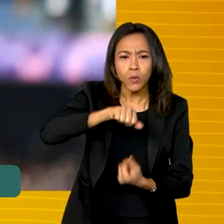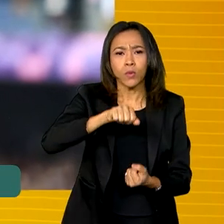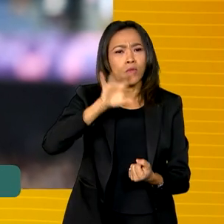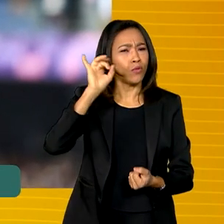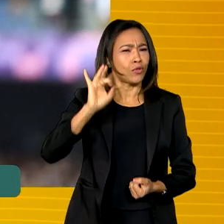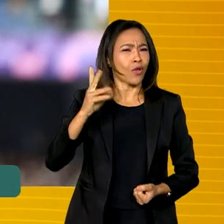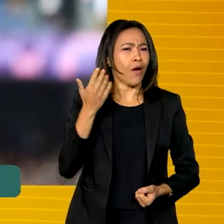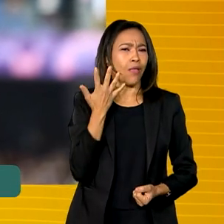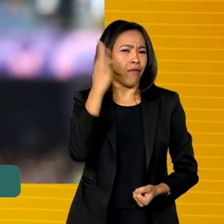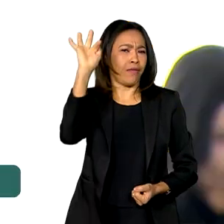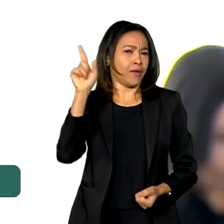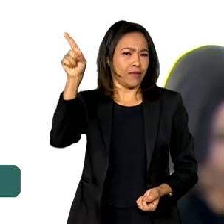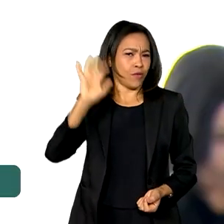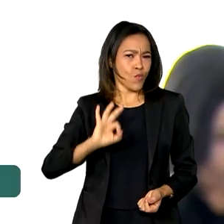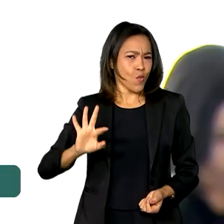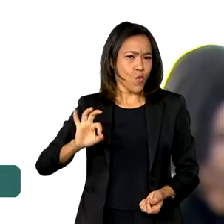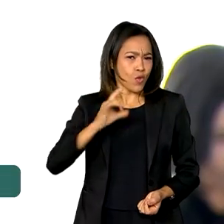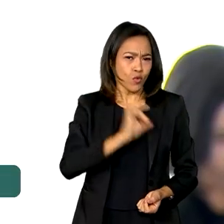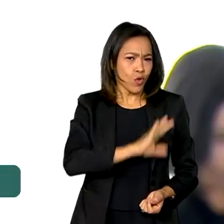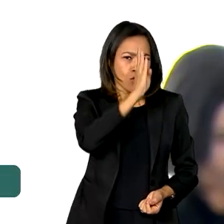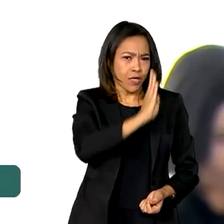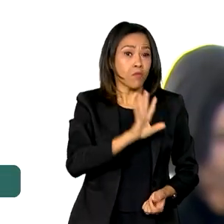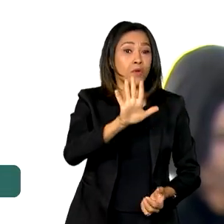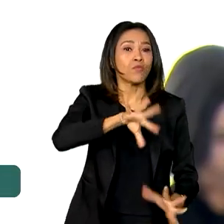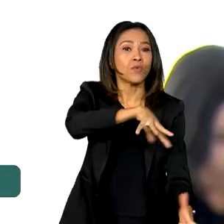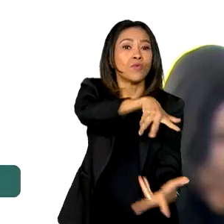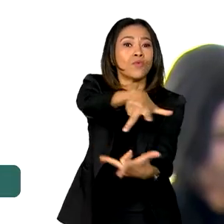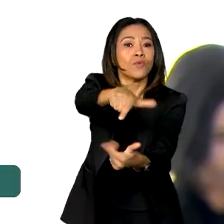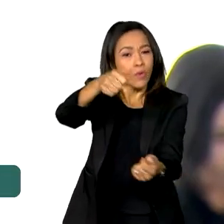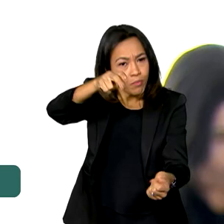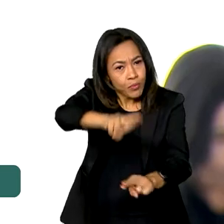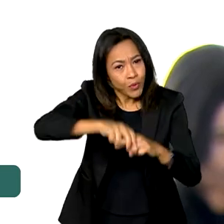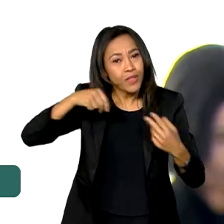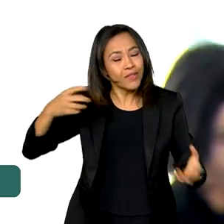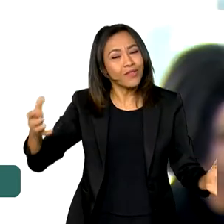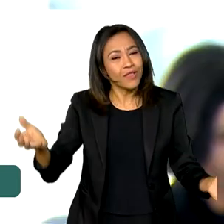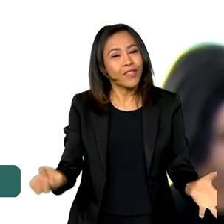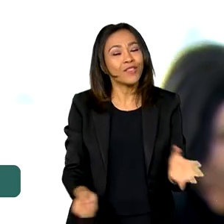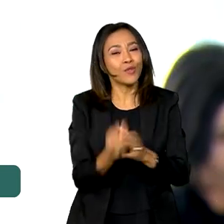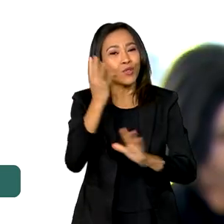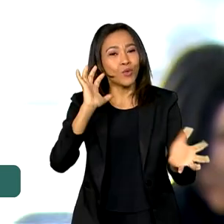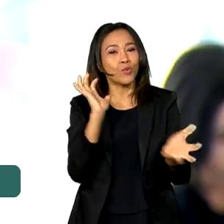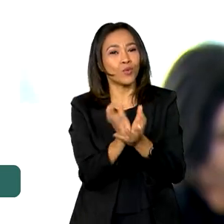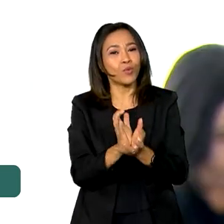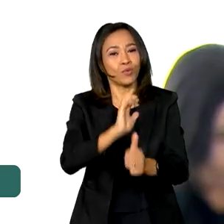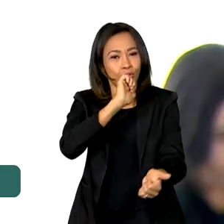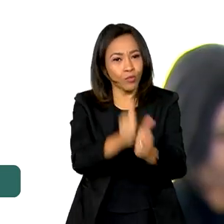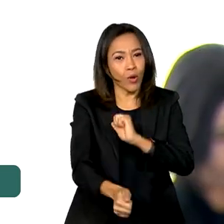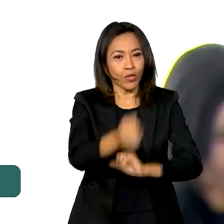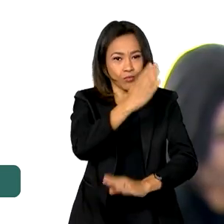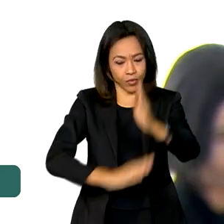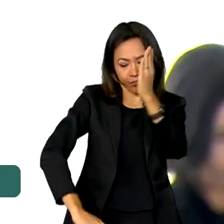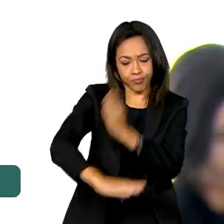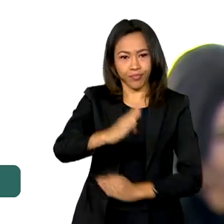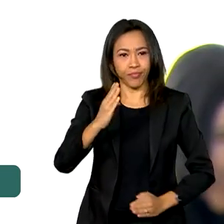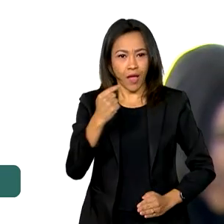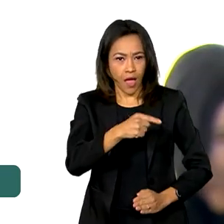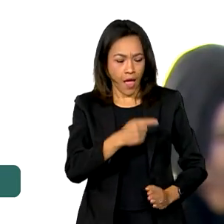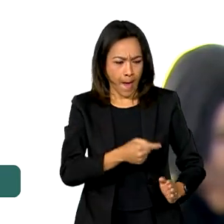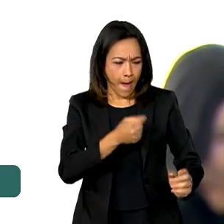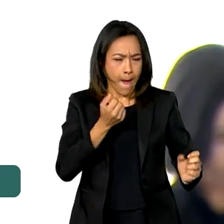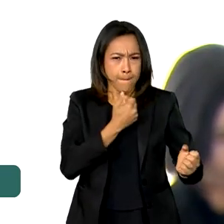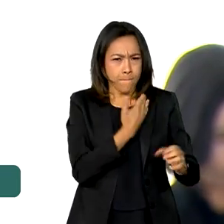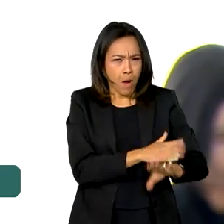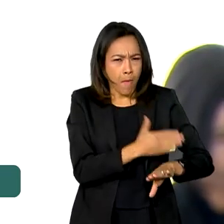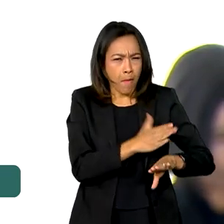em Paris, não só na França, não só no Brasil, mas no mundo inteiro. É para isso que existem os Jogos Paralímpicos também. É o alto rendimento